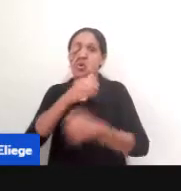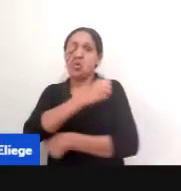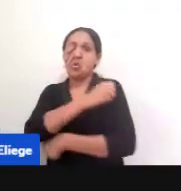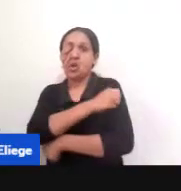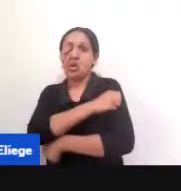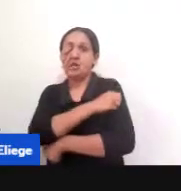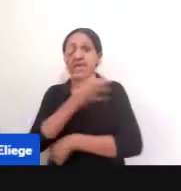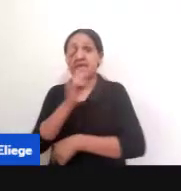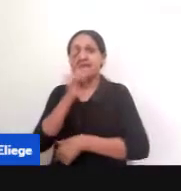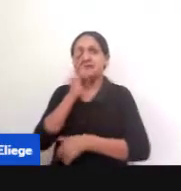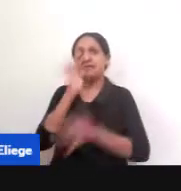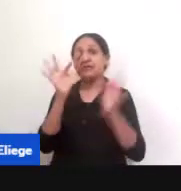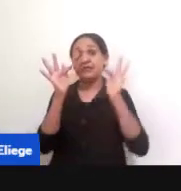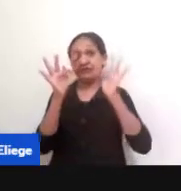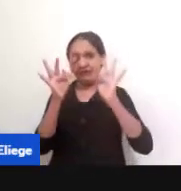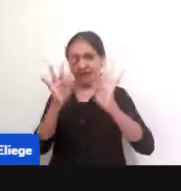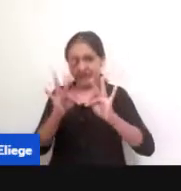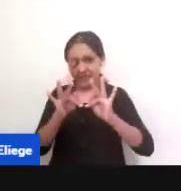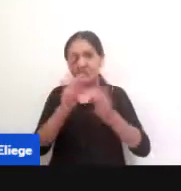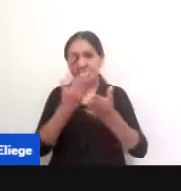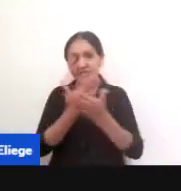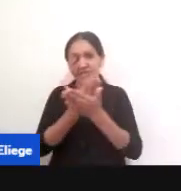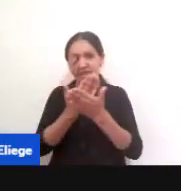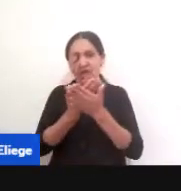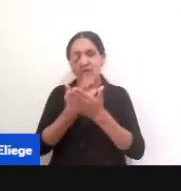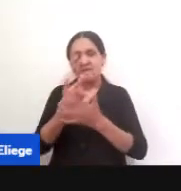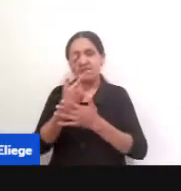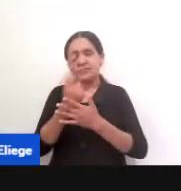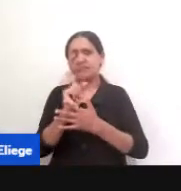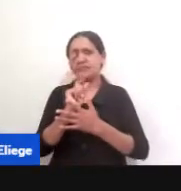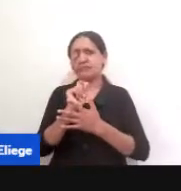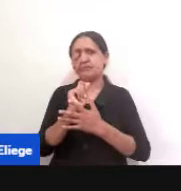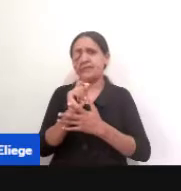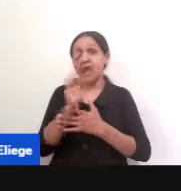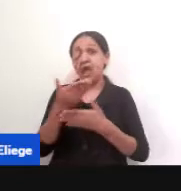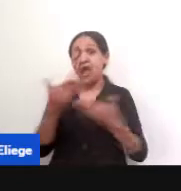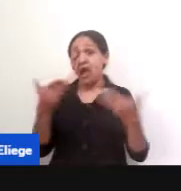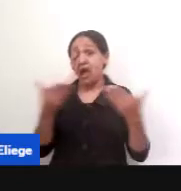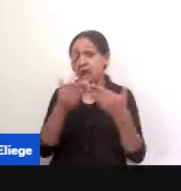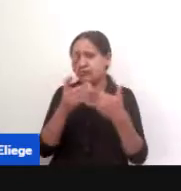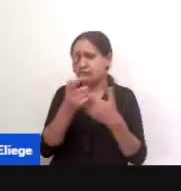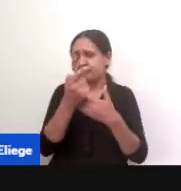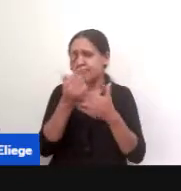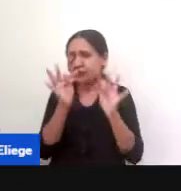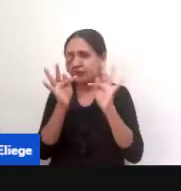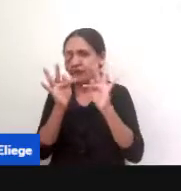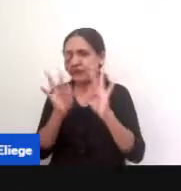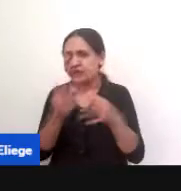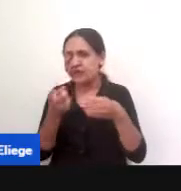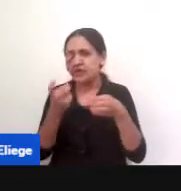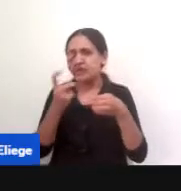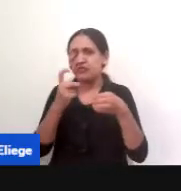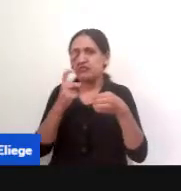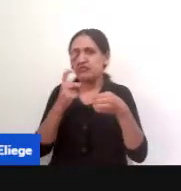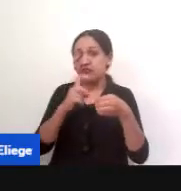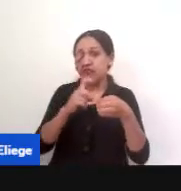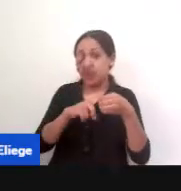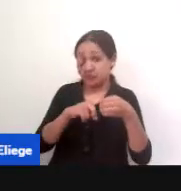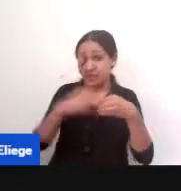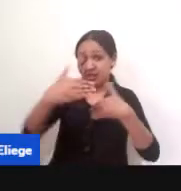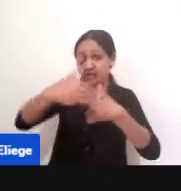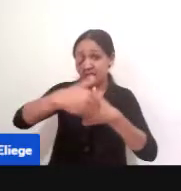olha, no final da aula, agora que a gente já está no final da aula, no retorno, nós vamos voltar para a